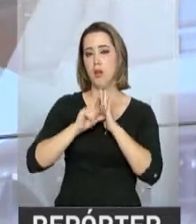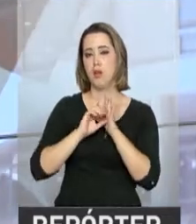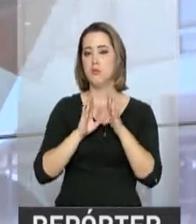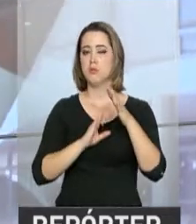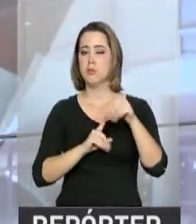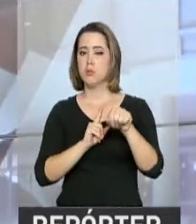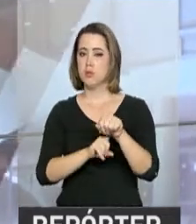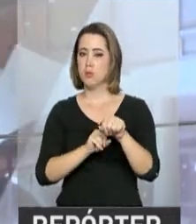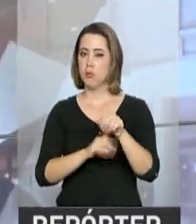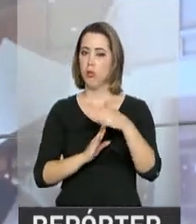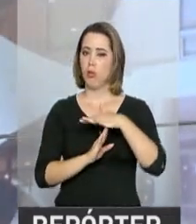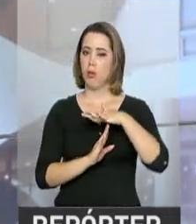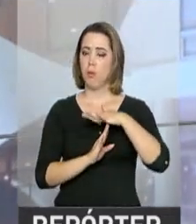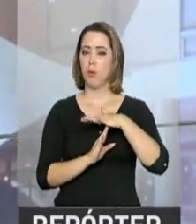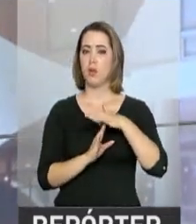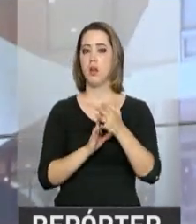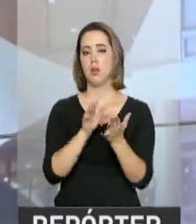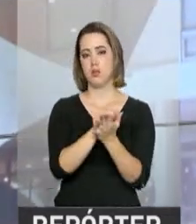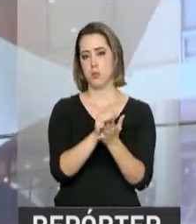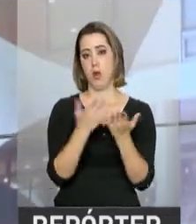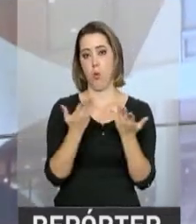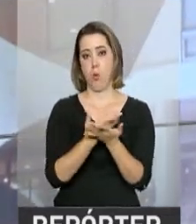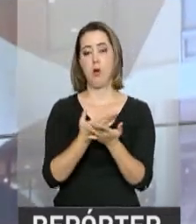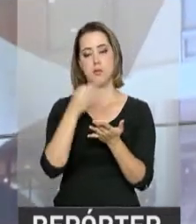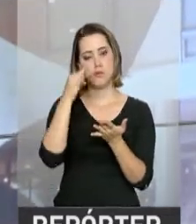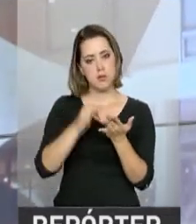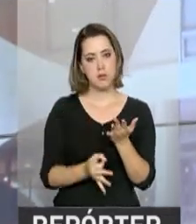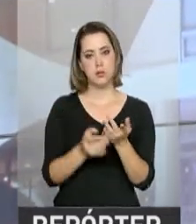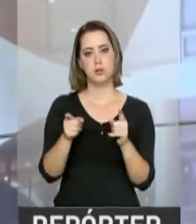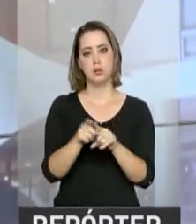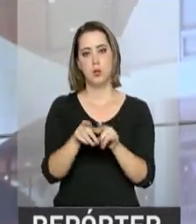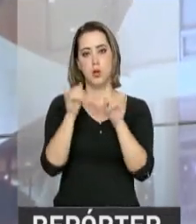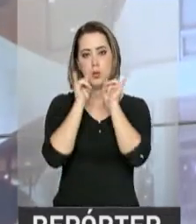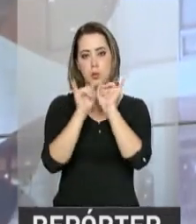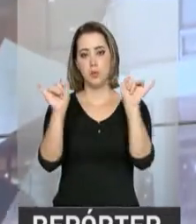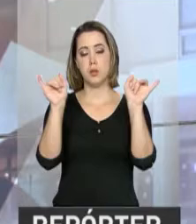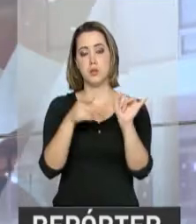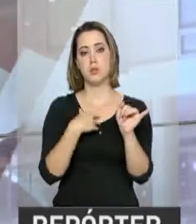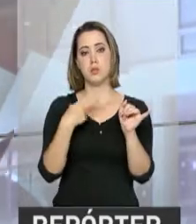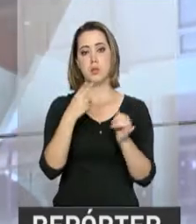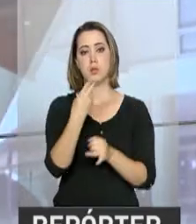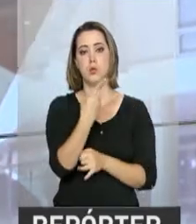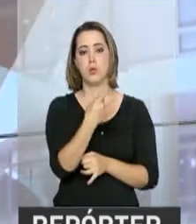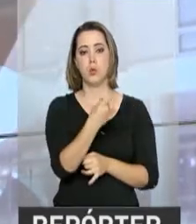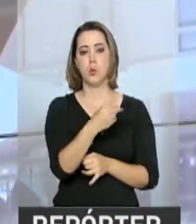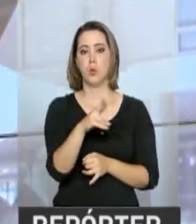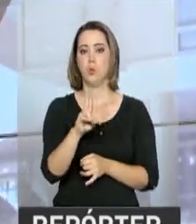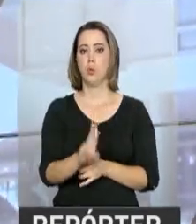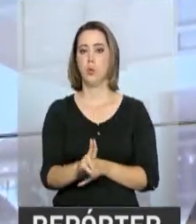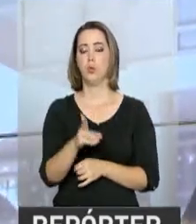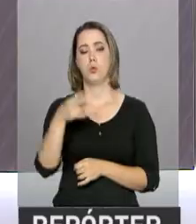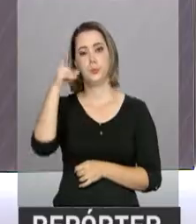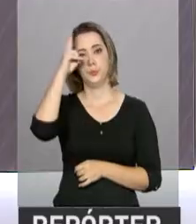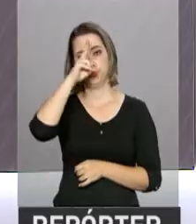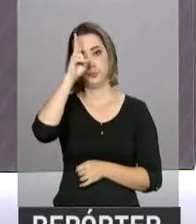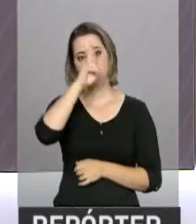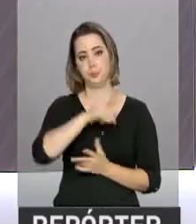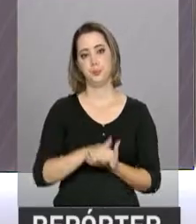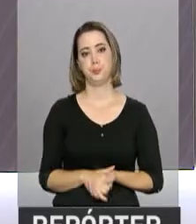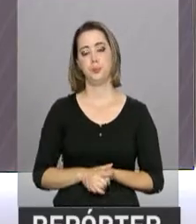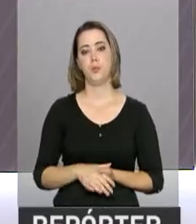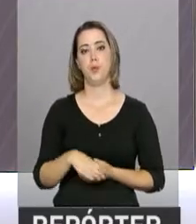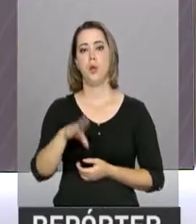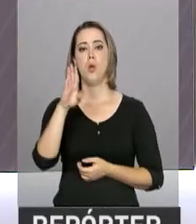maio do ano passado a nomeação deve ser publicada no diário oficial da união de segunda-feira o